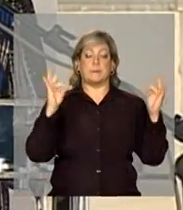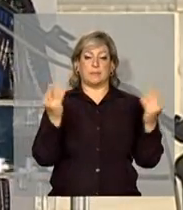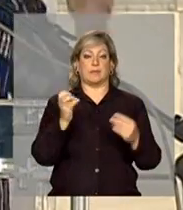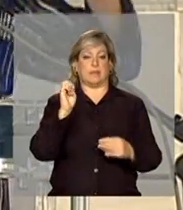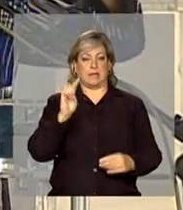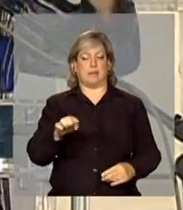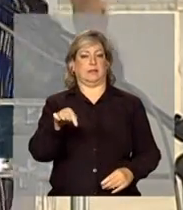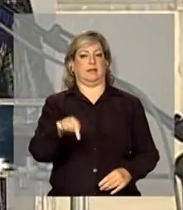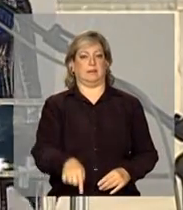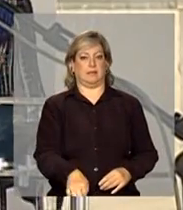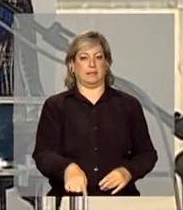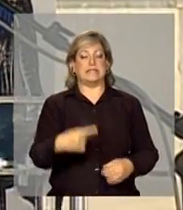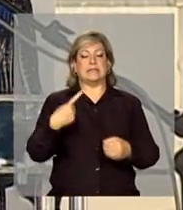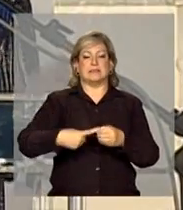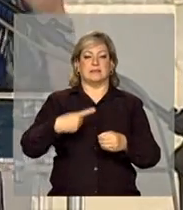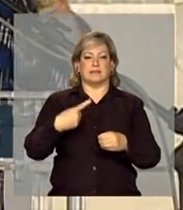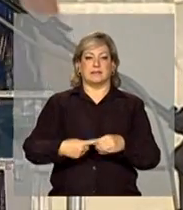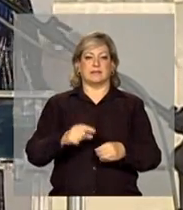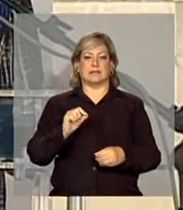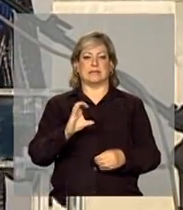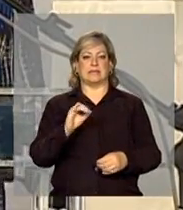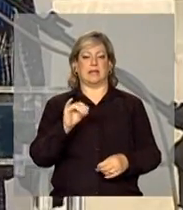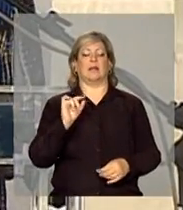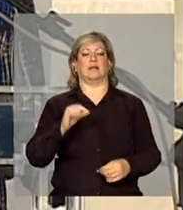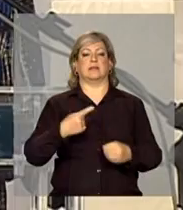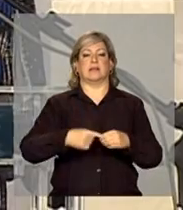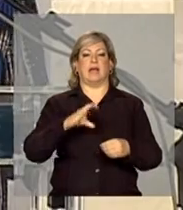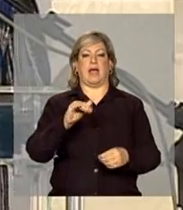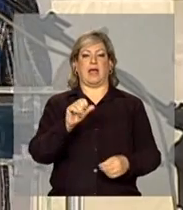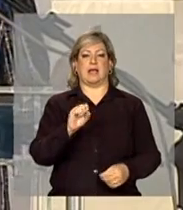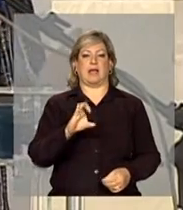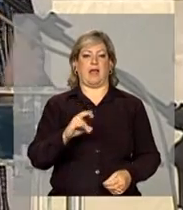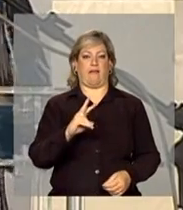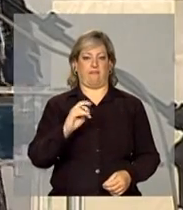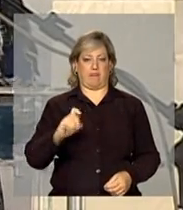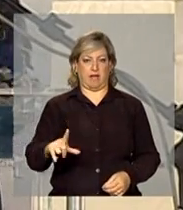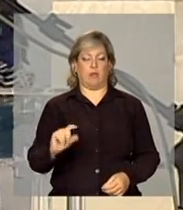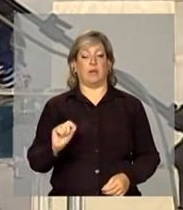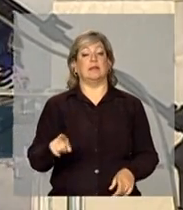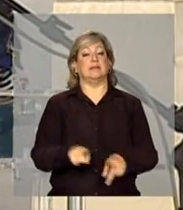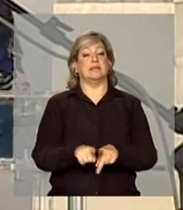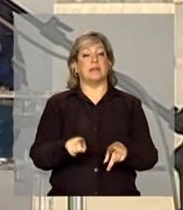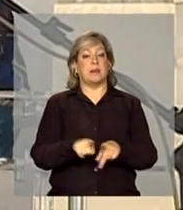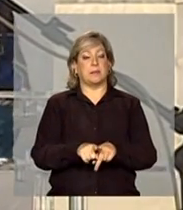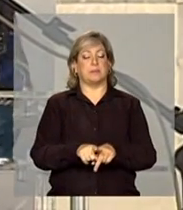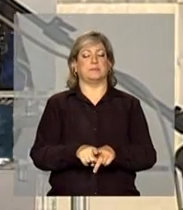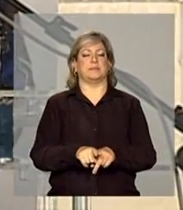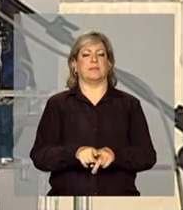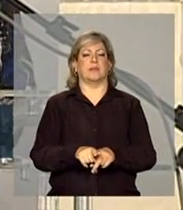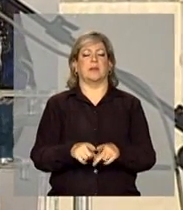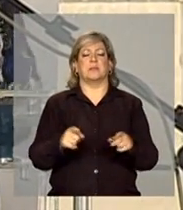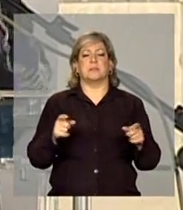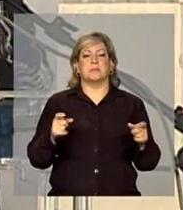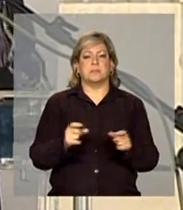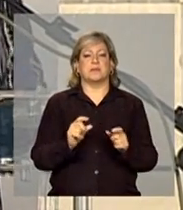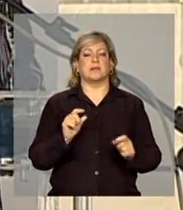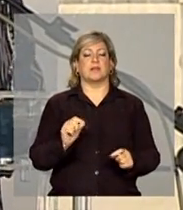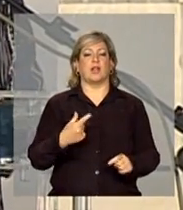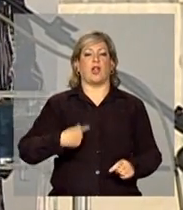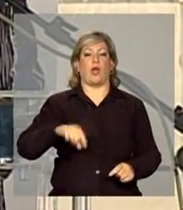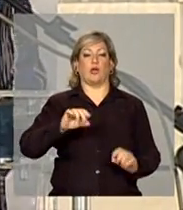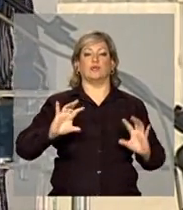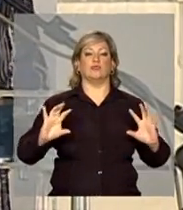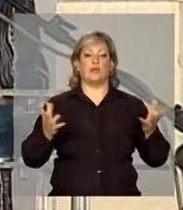aqui a cidade, o município de Cascavel, e mais ainda menor, nós somos o